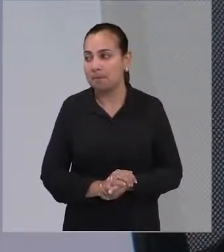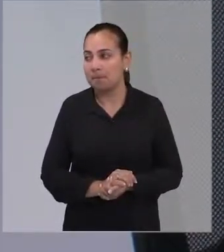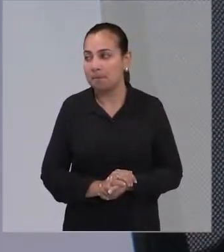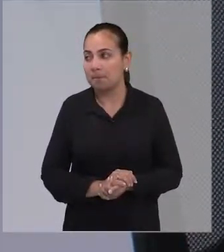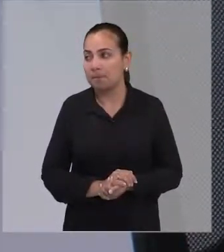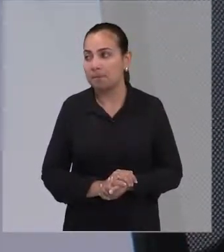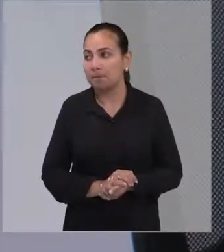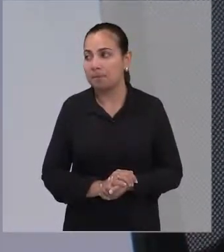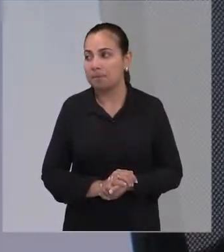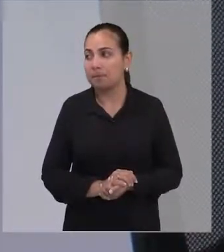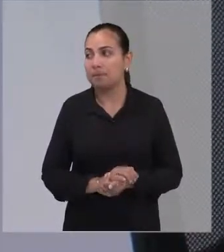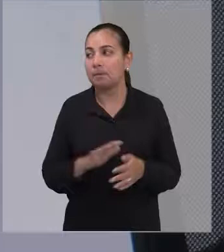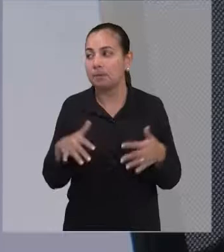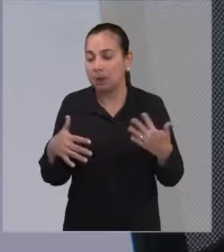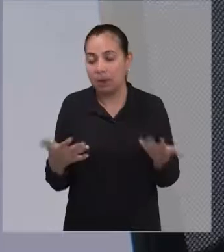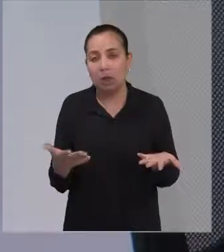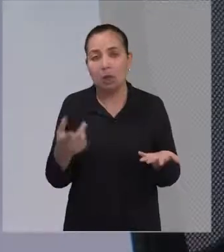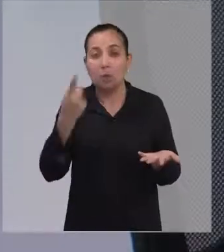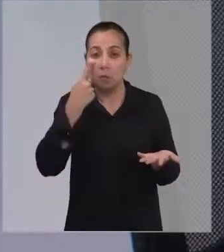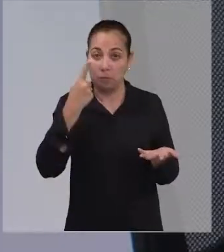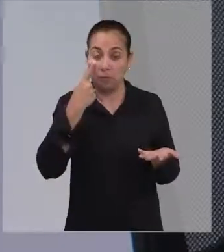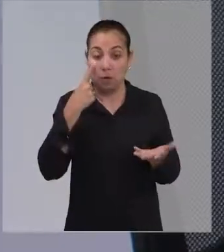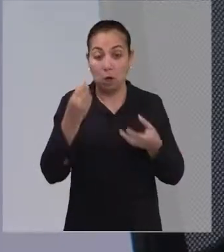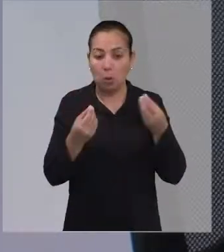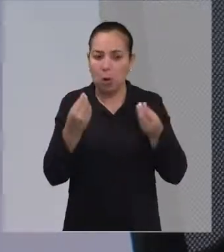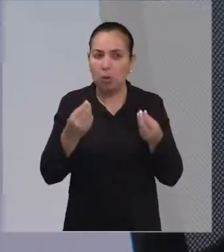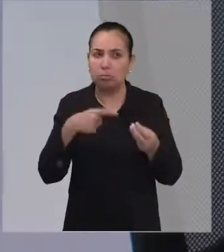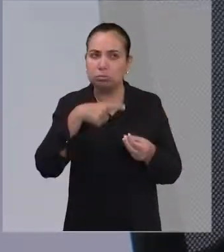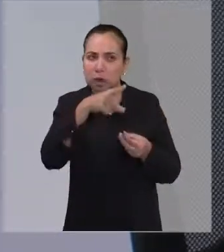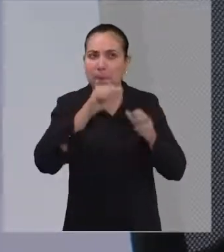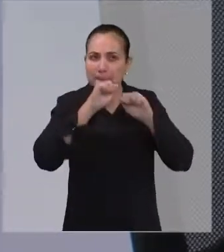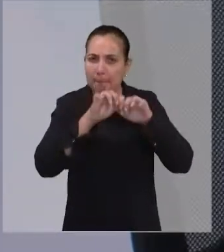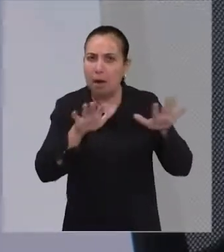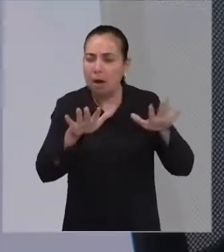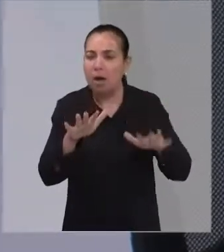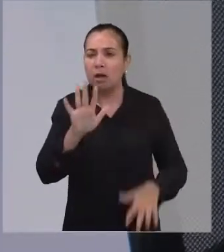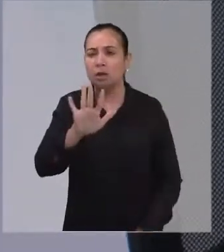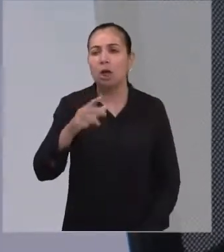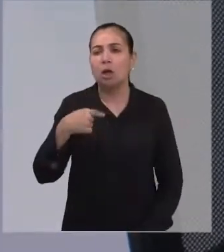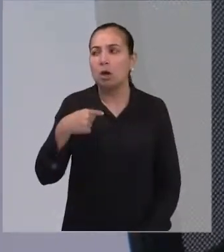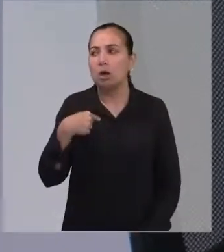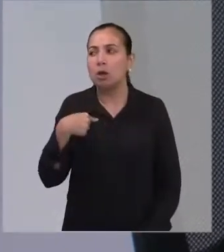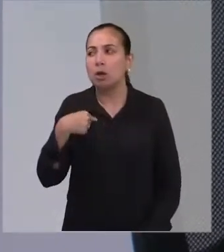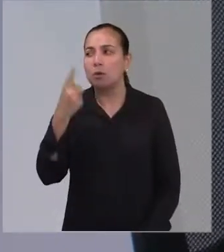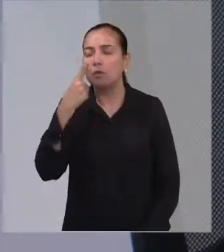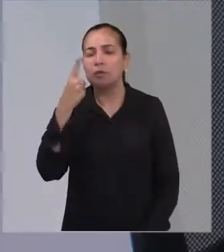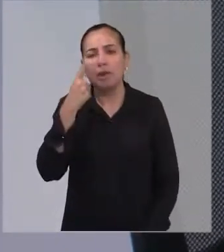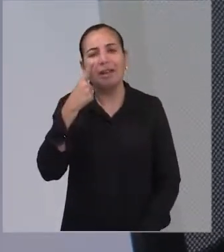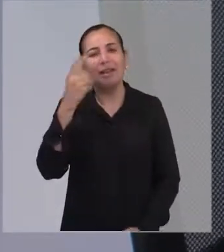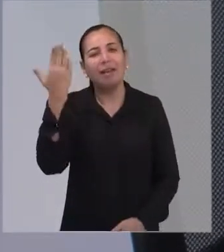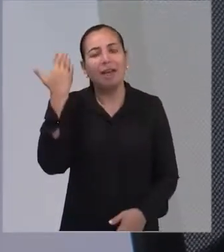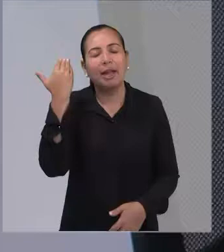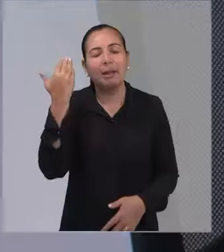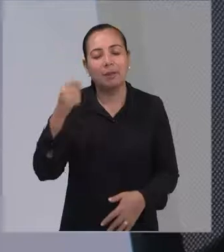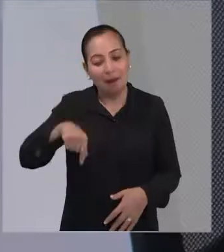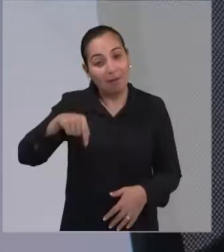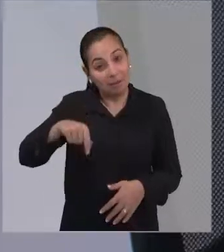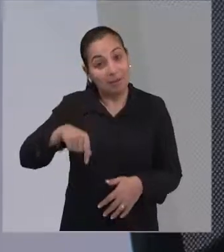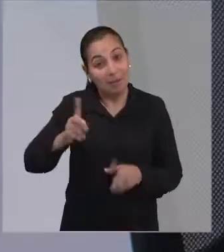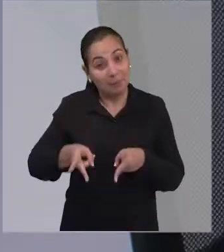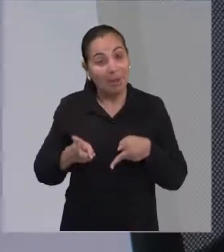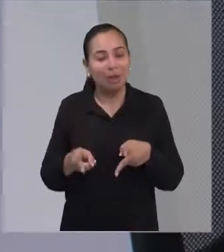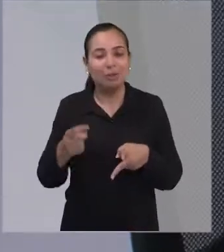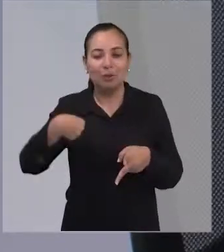questão da legitimidade dos dados, né? Eu me recordo de uma discussão aqui no seu programa, né,